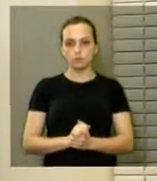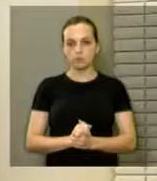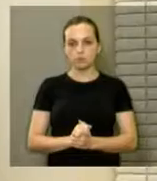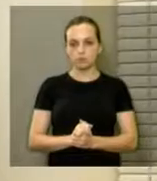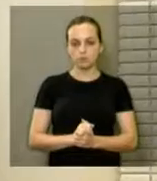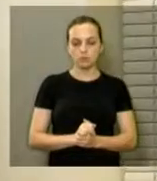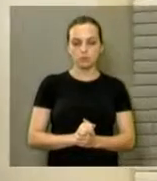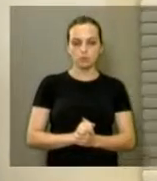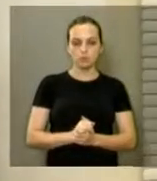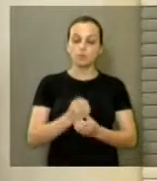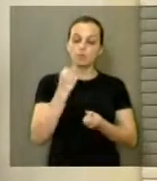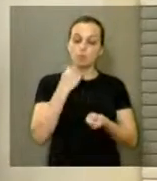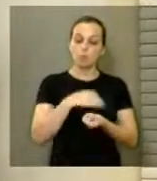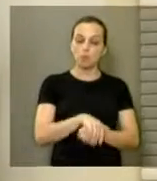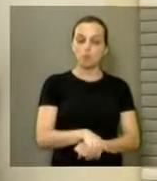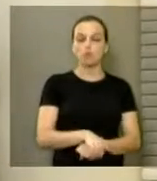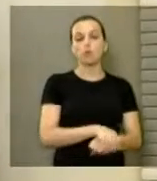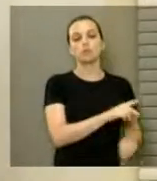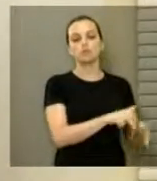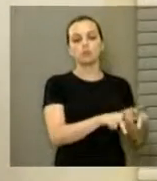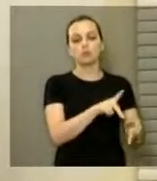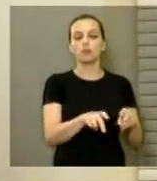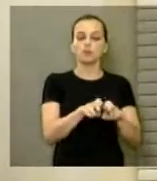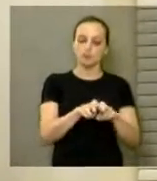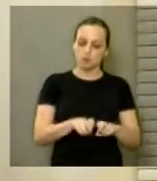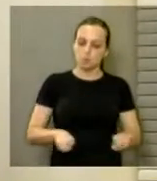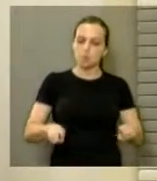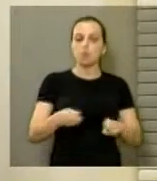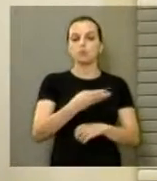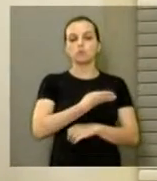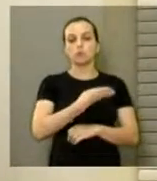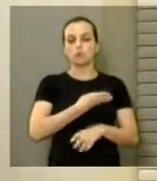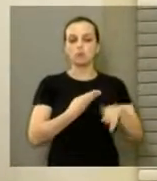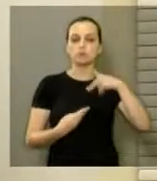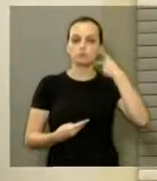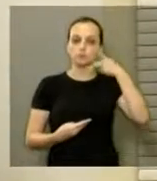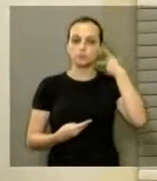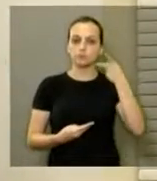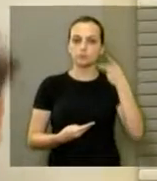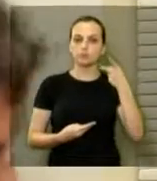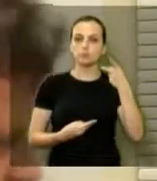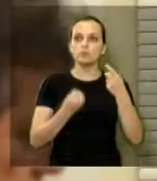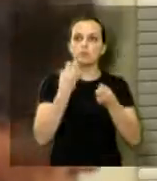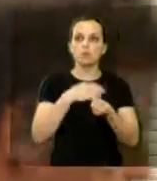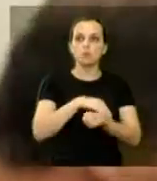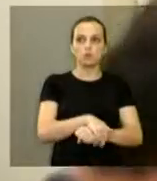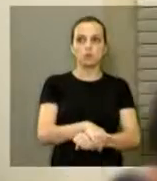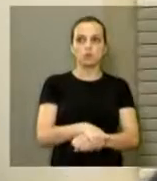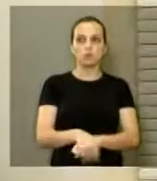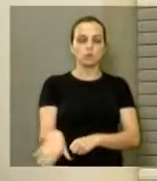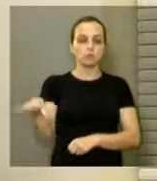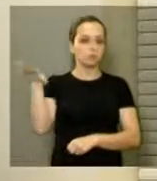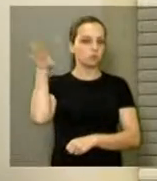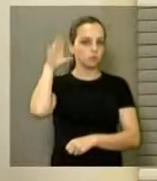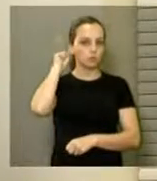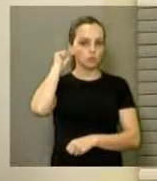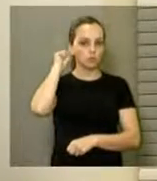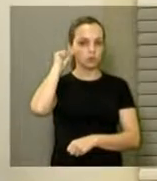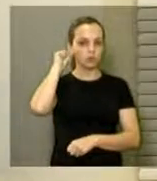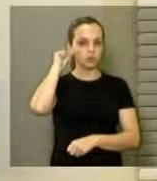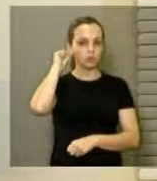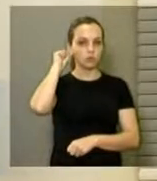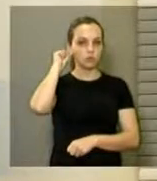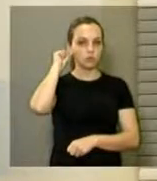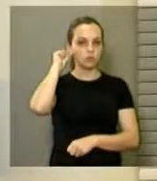Boa noite, presidente. Boa noite à mesa, boa noite aos colegas vereadores, boa noite a quem nos ouve.